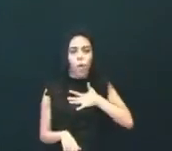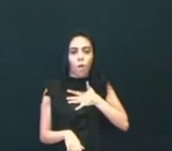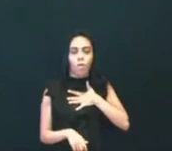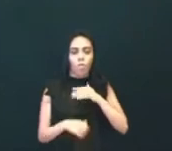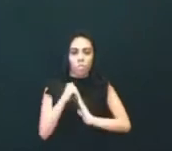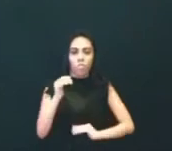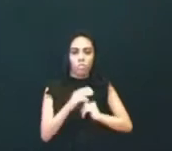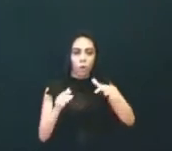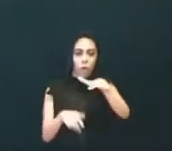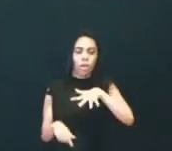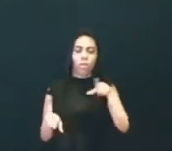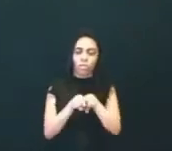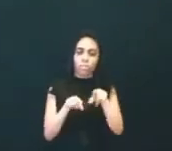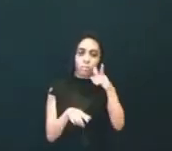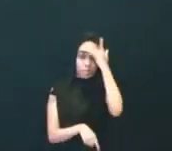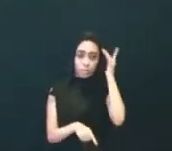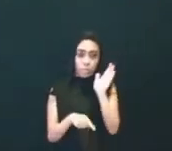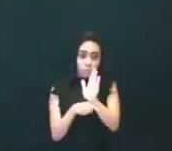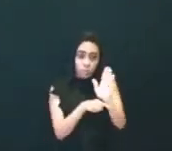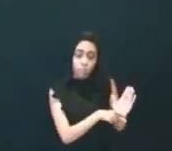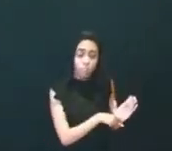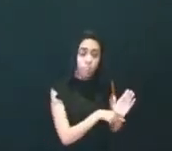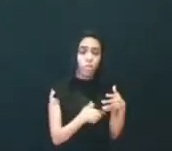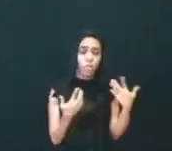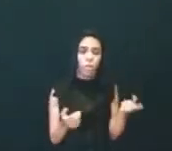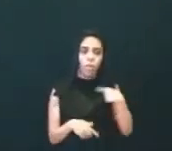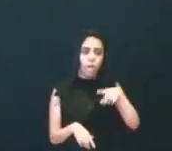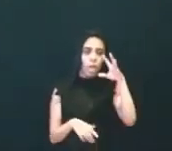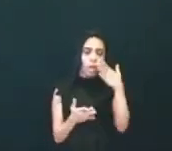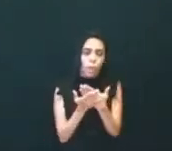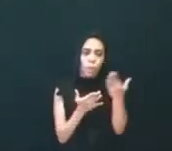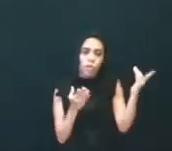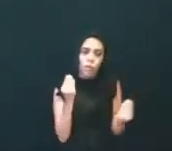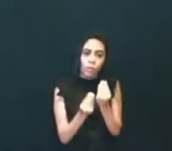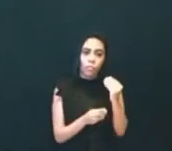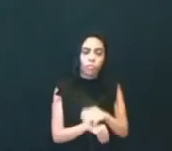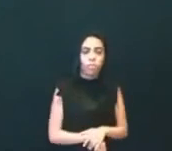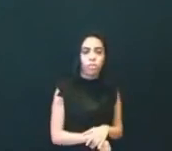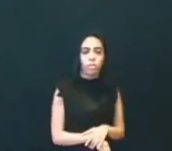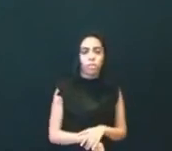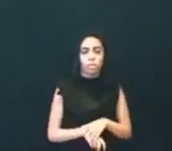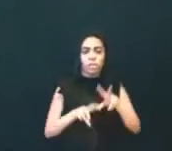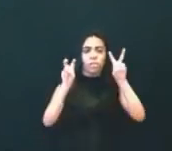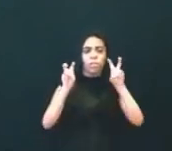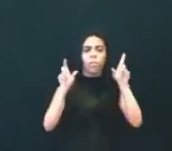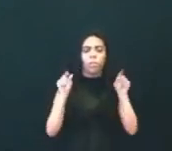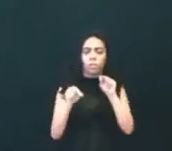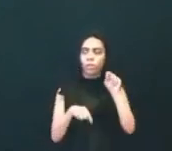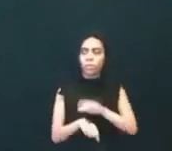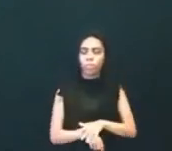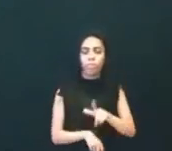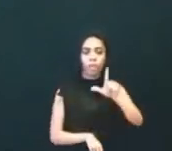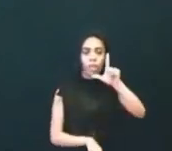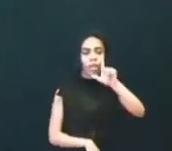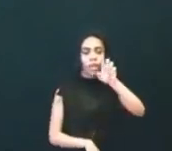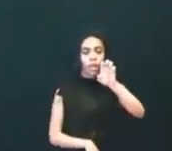e pelos meus pacientes. Então, para que a gente possa começar, vou falar um pouco sobre leucemia, né, diante